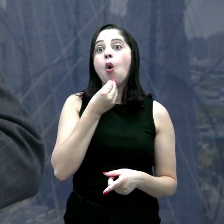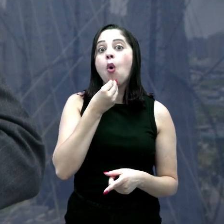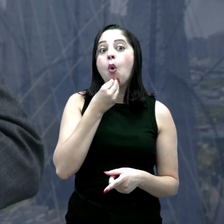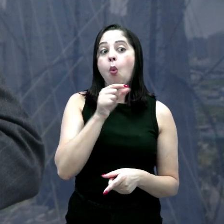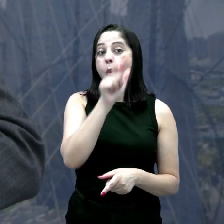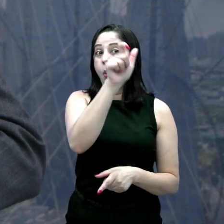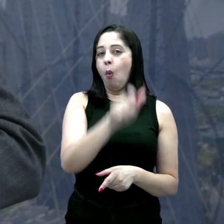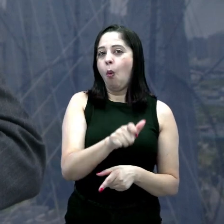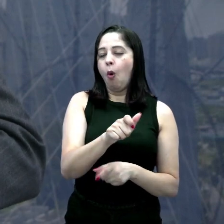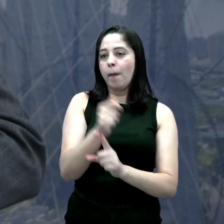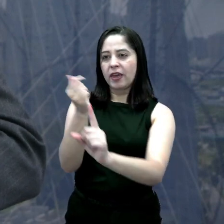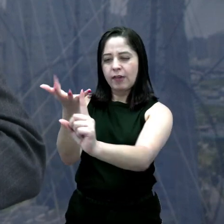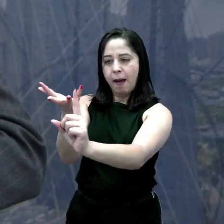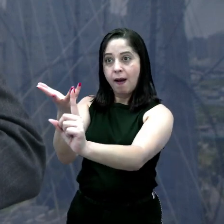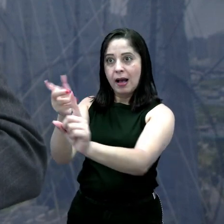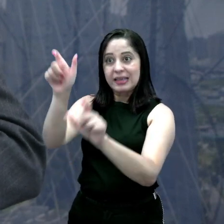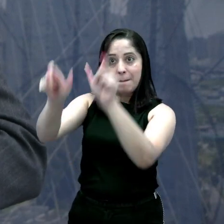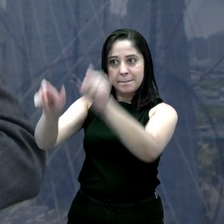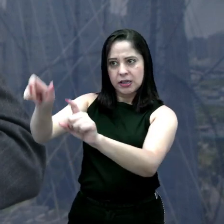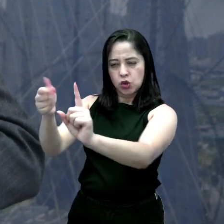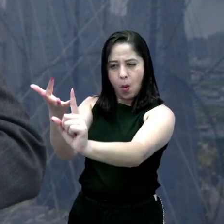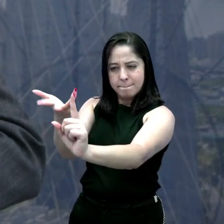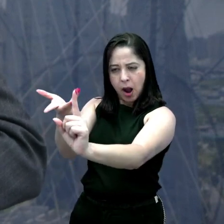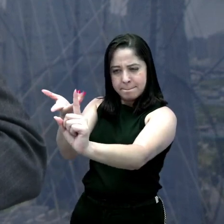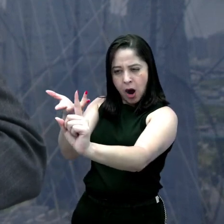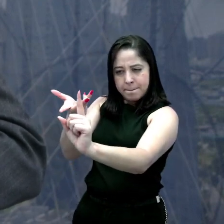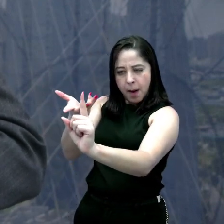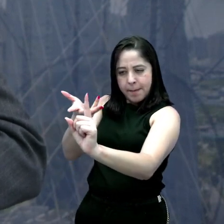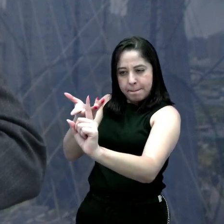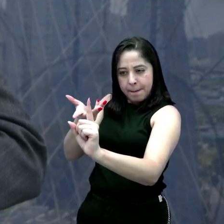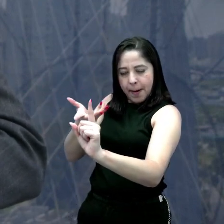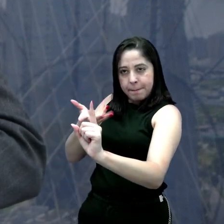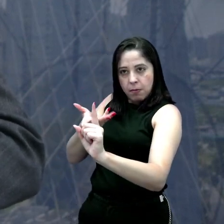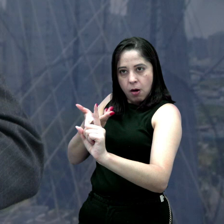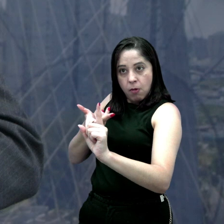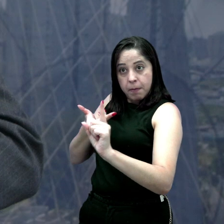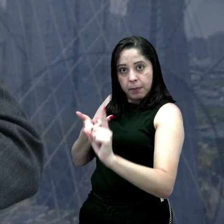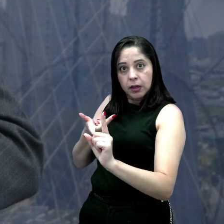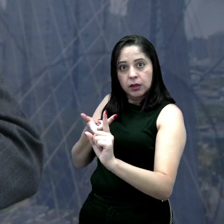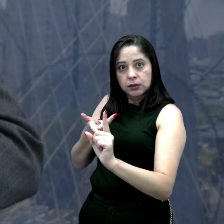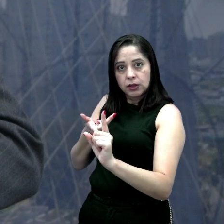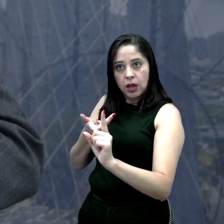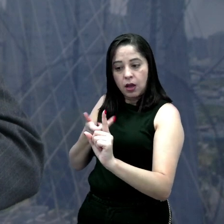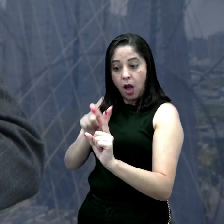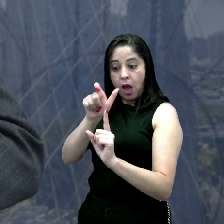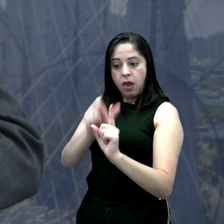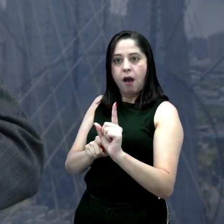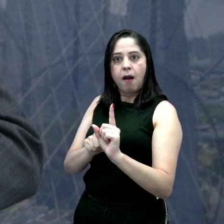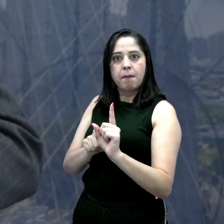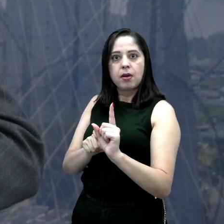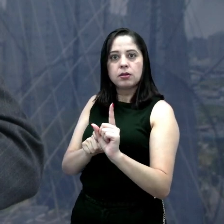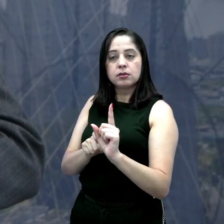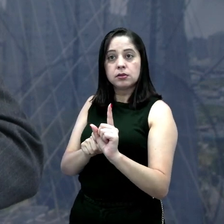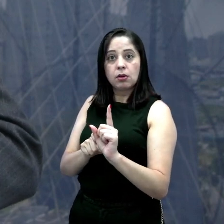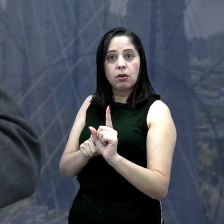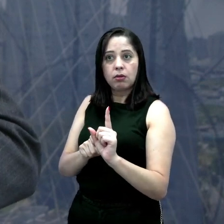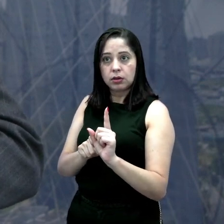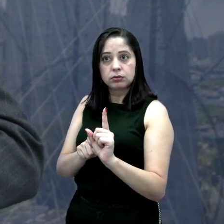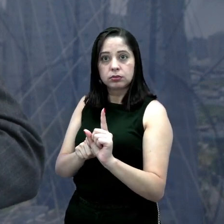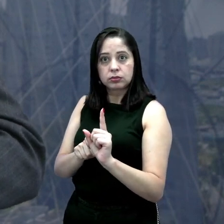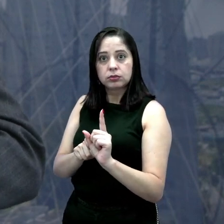Brasil refugiados. É assustador, é asqueroso, mas existe. E essas pessoas chegam em condições de refugiados, só que isso vira um